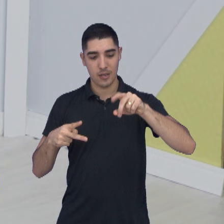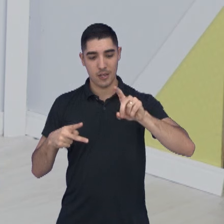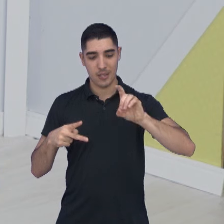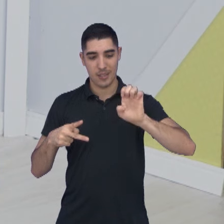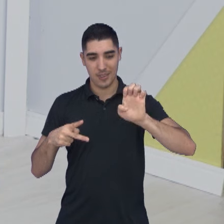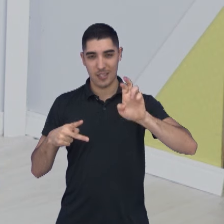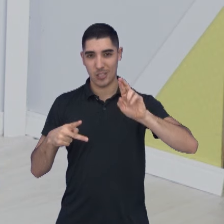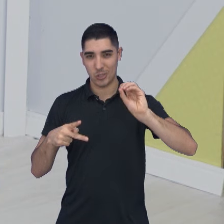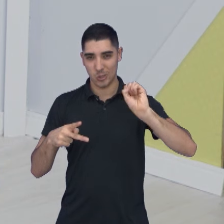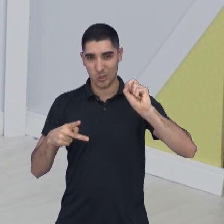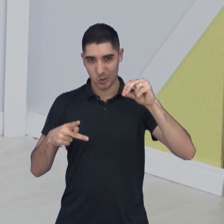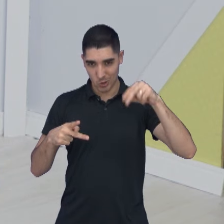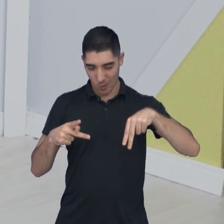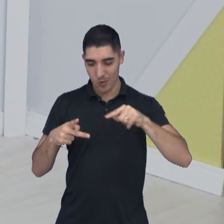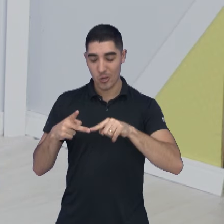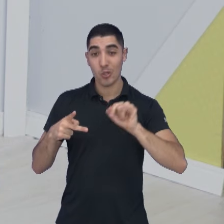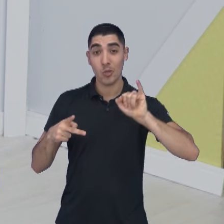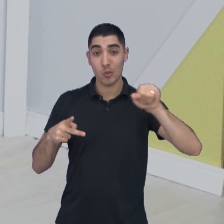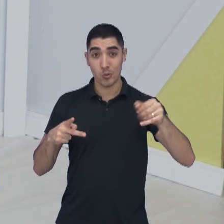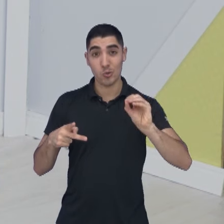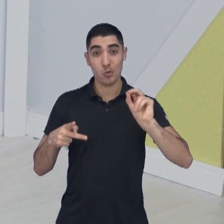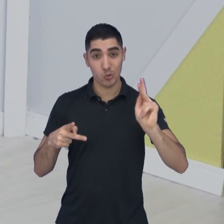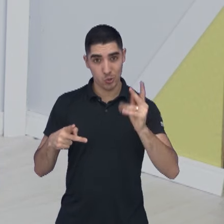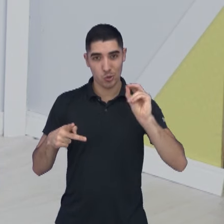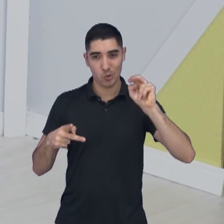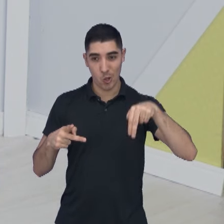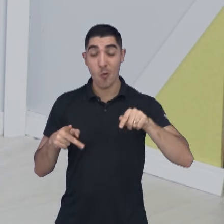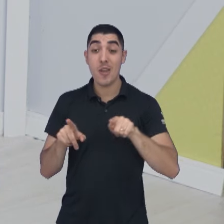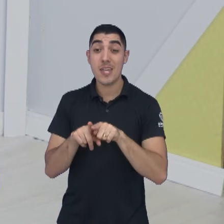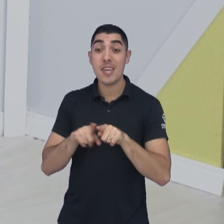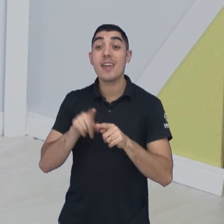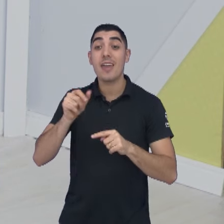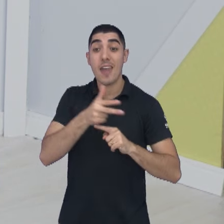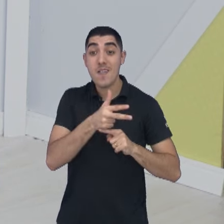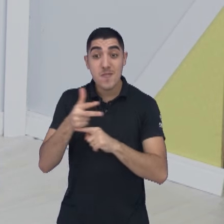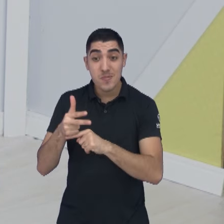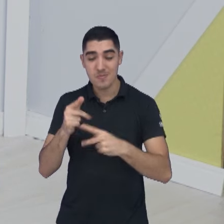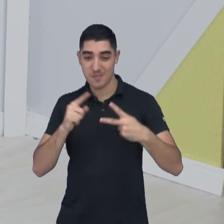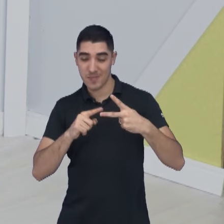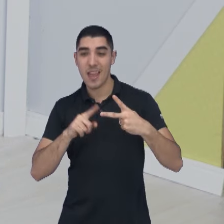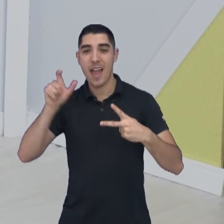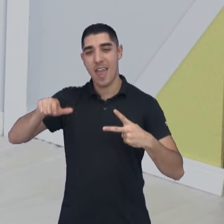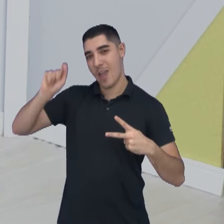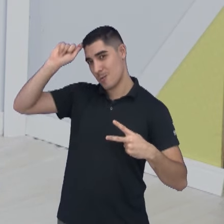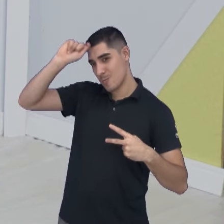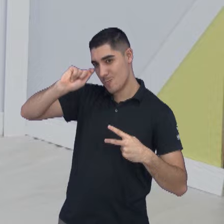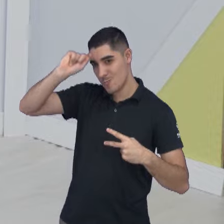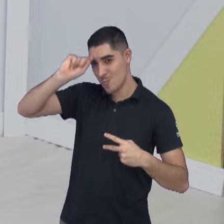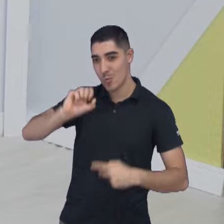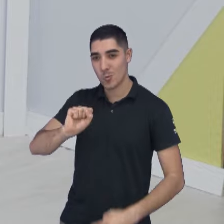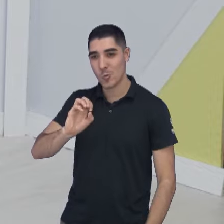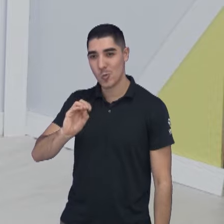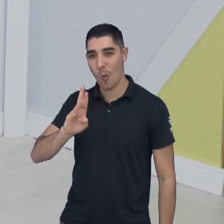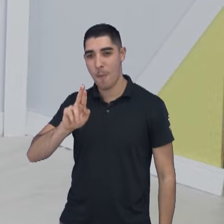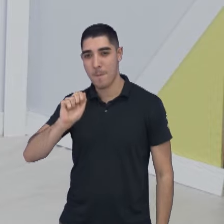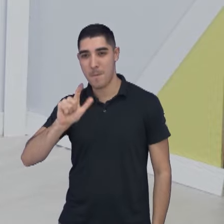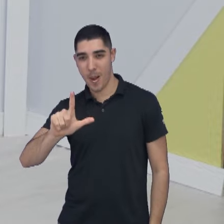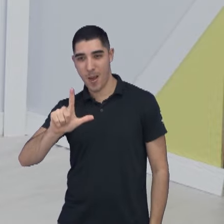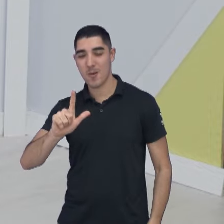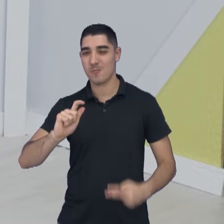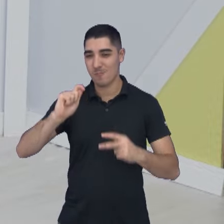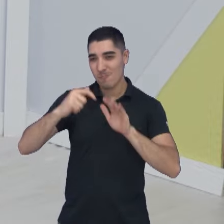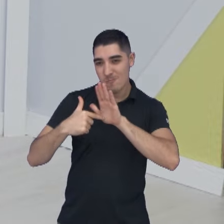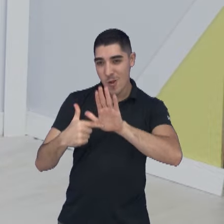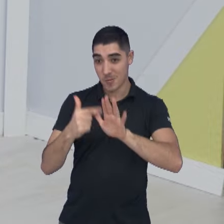Caveirão. Olha que beleza! As imagens são com aquela alegria e ousadia do nosso cinegrafista, o José Sobral, o nosso